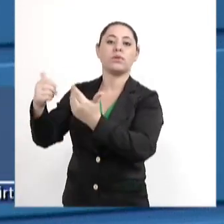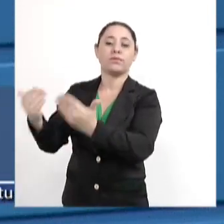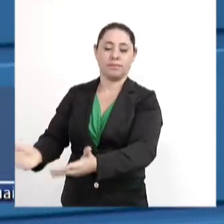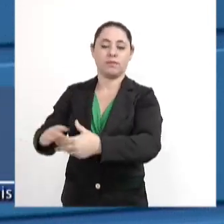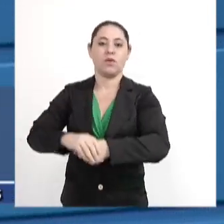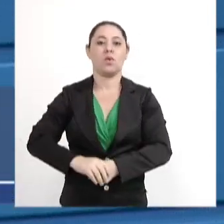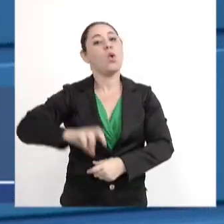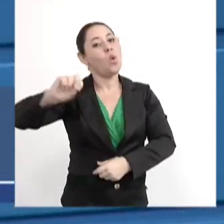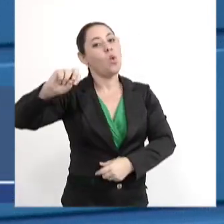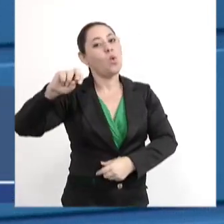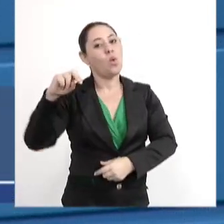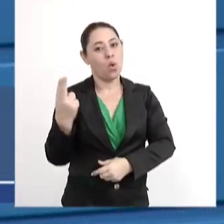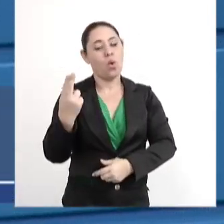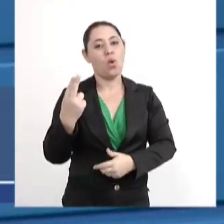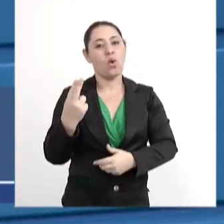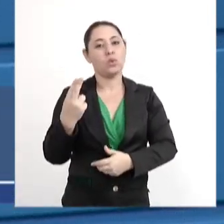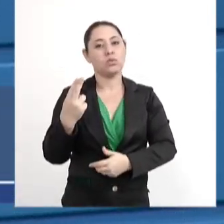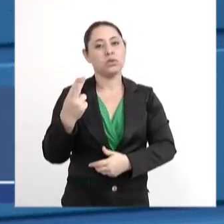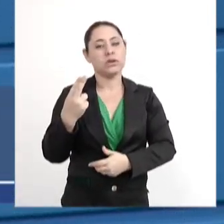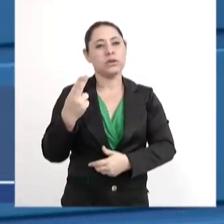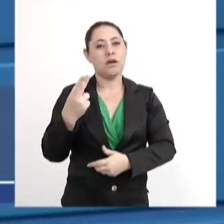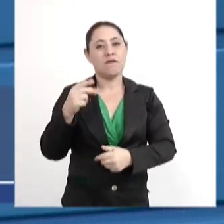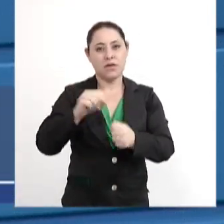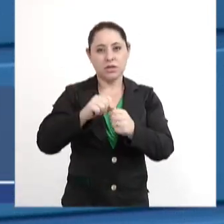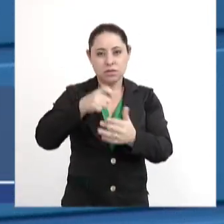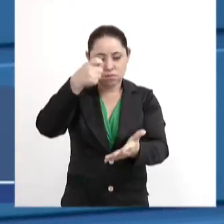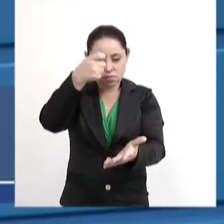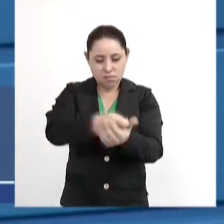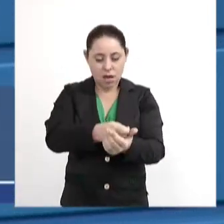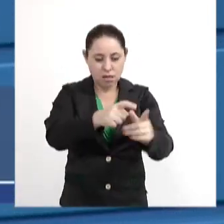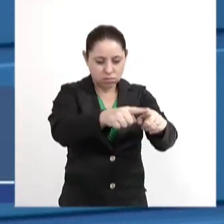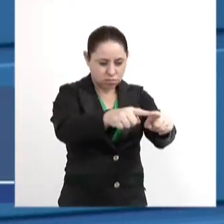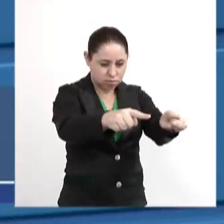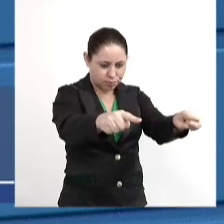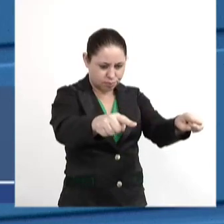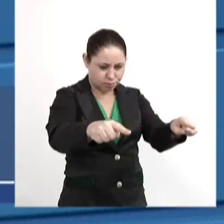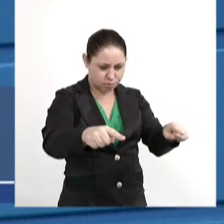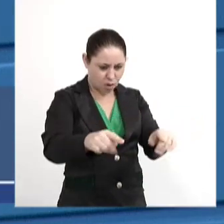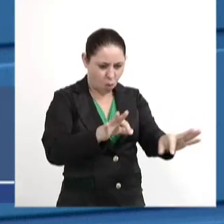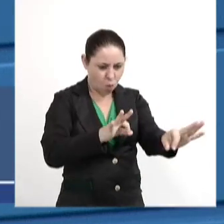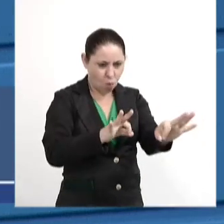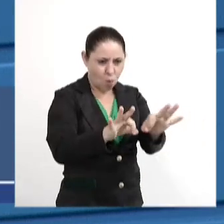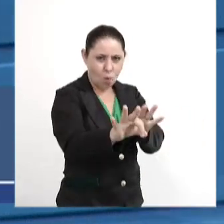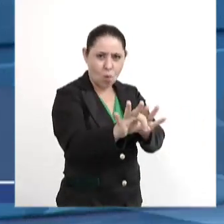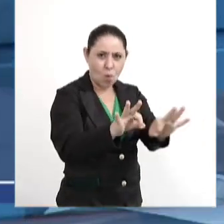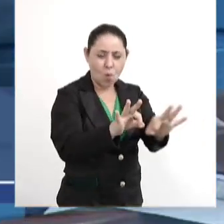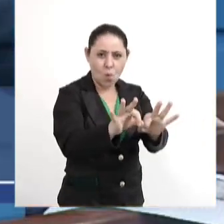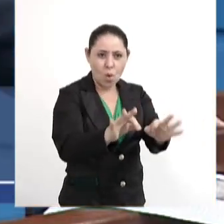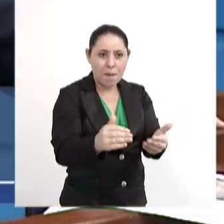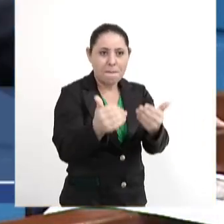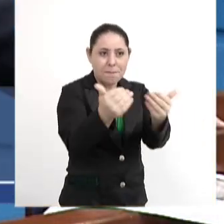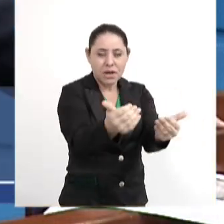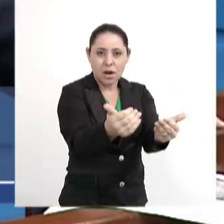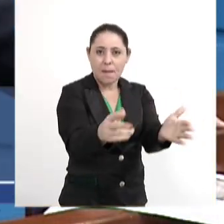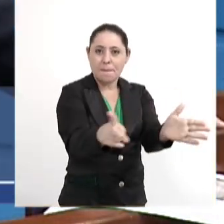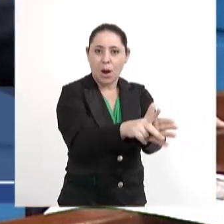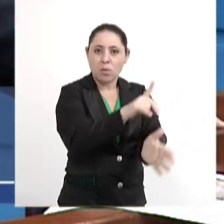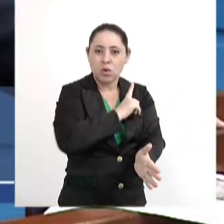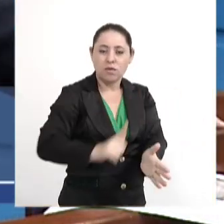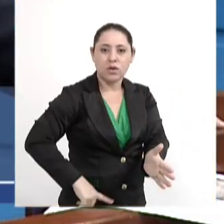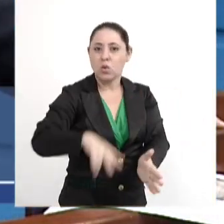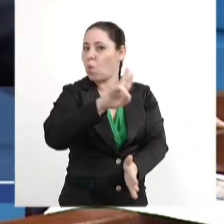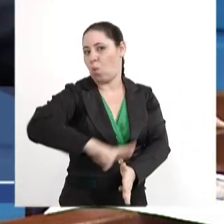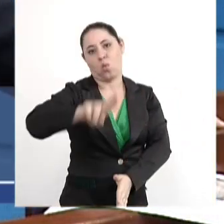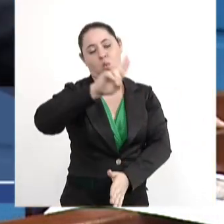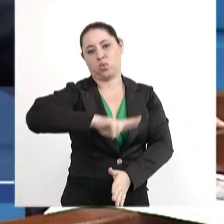então ele vai lá e determina a demarcação da terra e coloca no patrimônio da União para que o índio use.